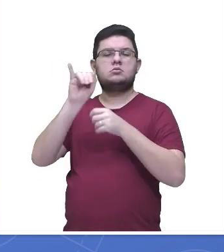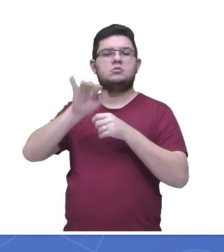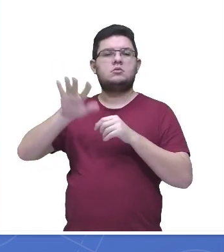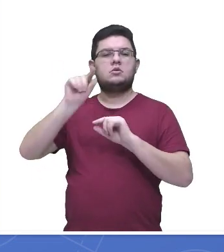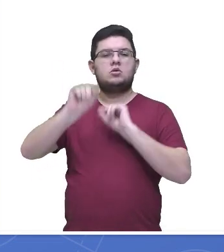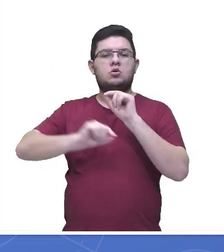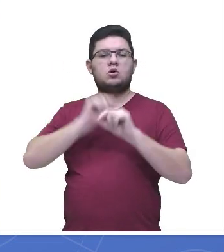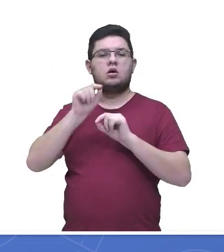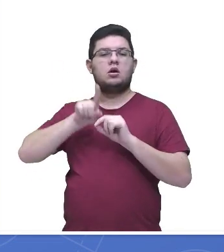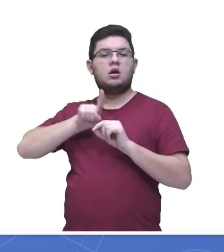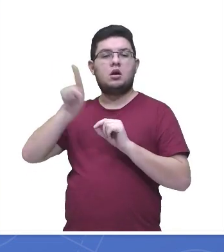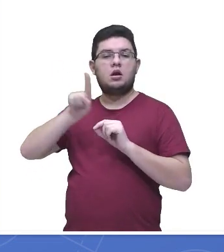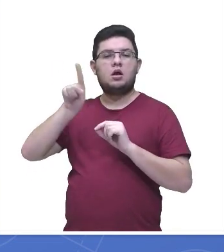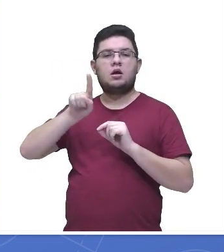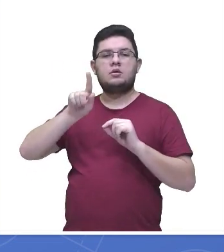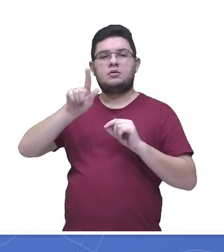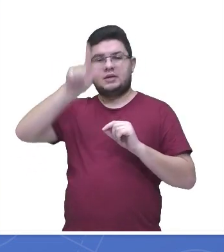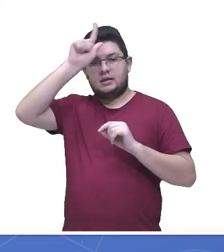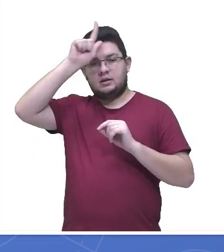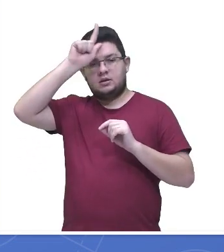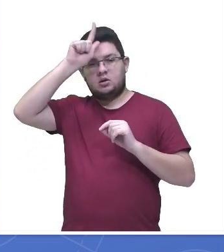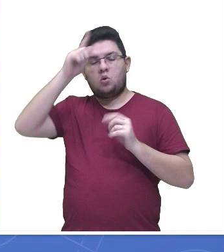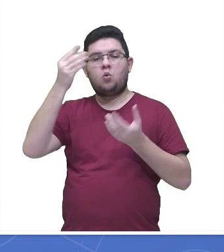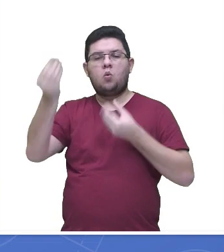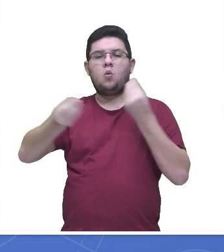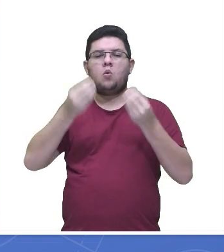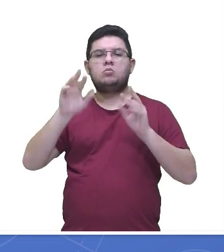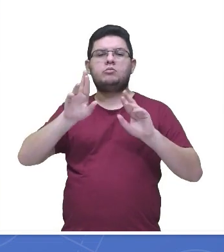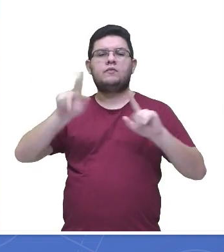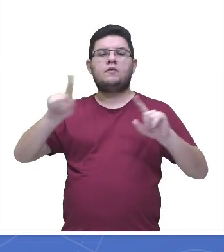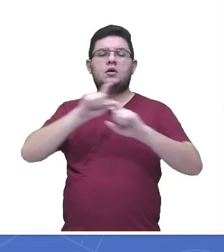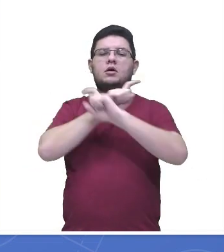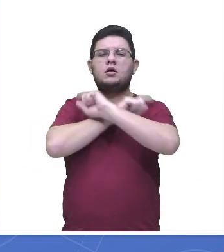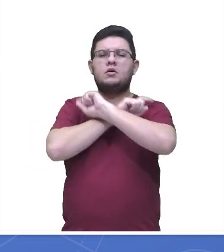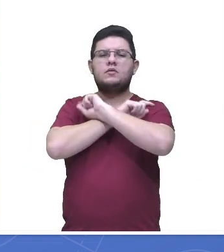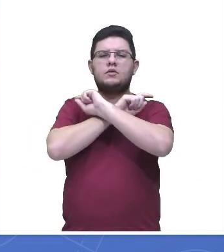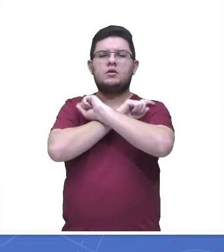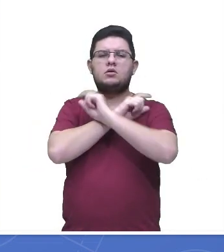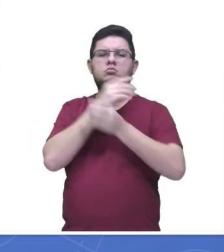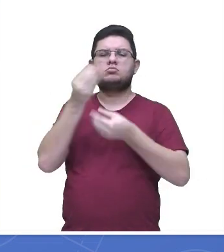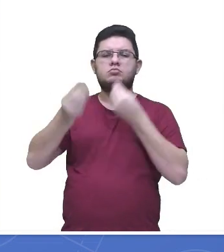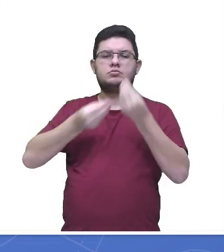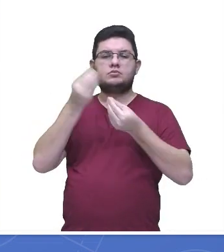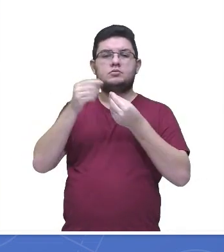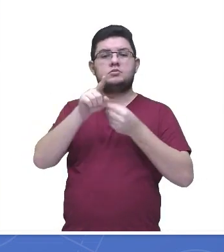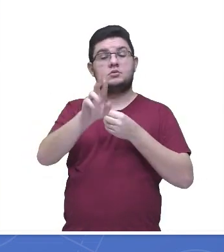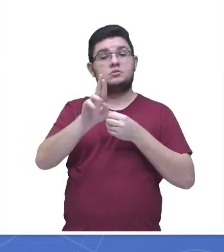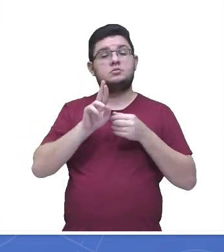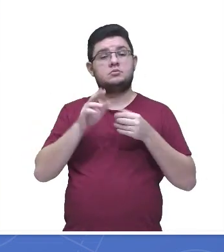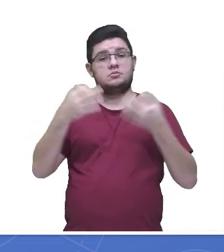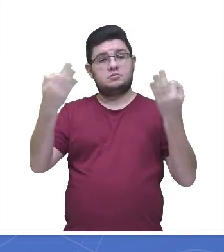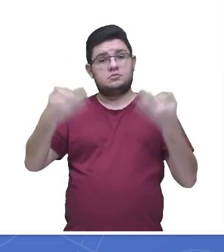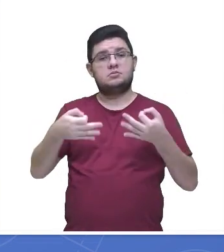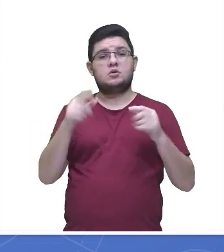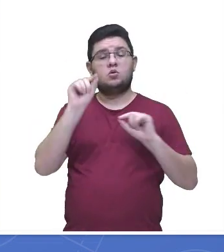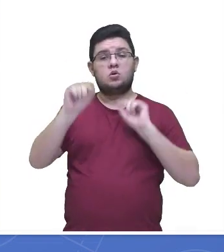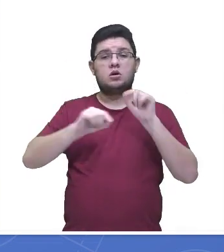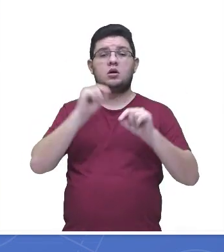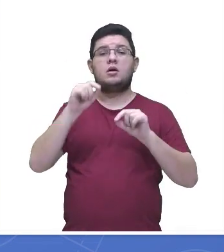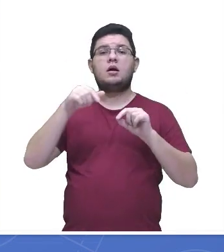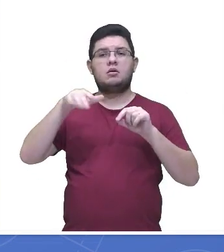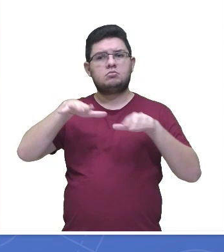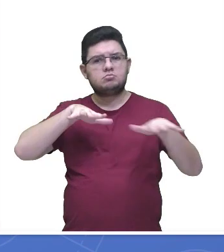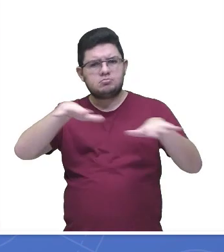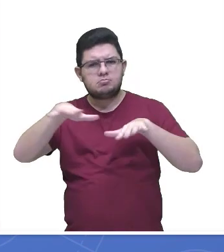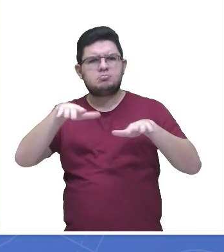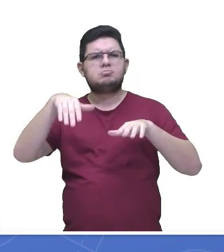eu peço para que vocês escrevam como elas se diferenciam das esculturas egípcias. E vocês acertaram. Elas trazem mais movimento, elas